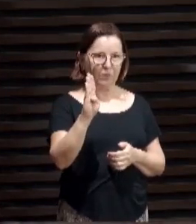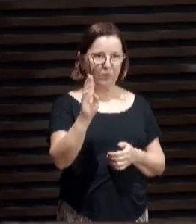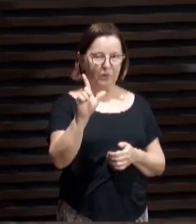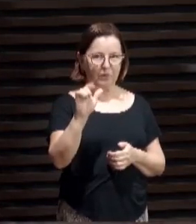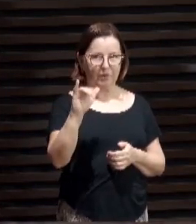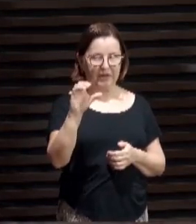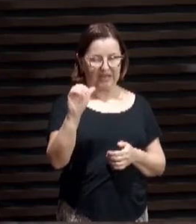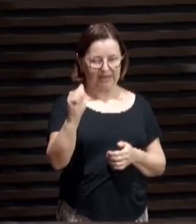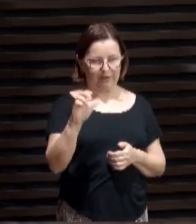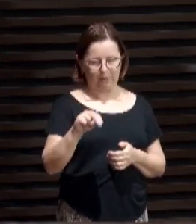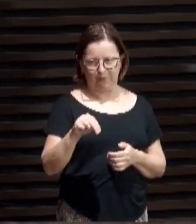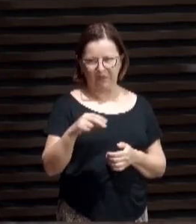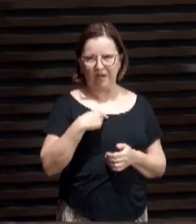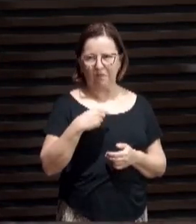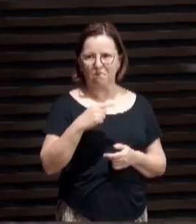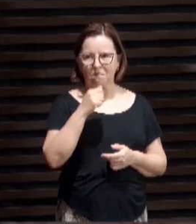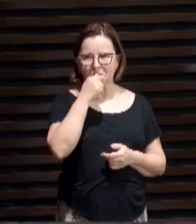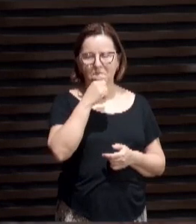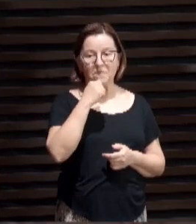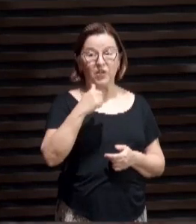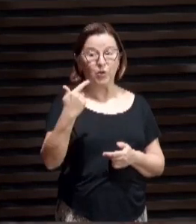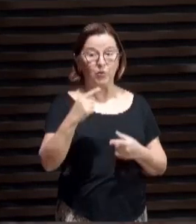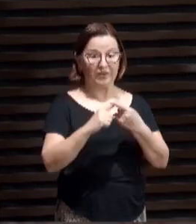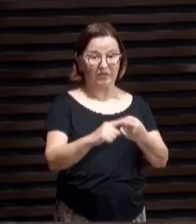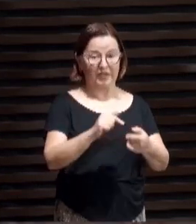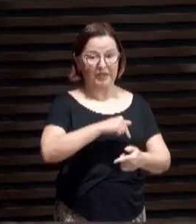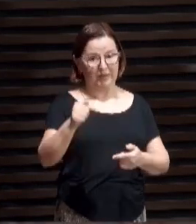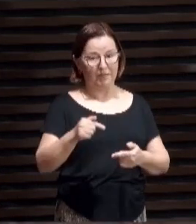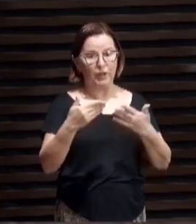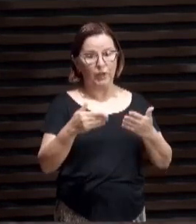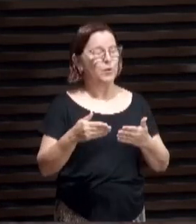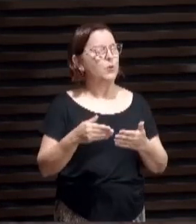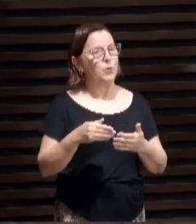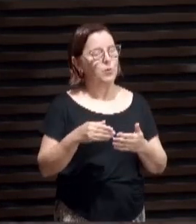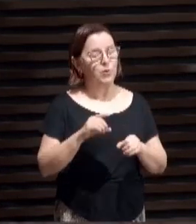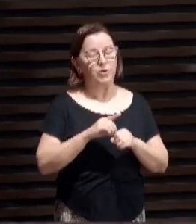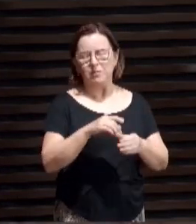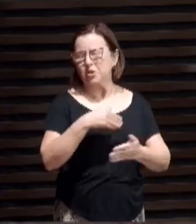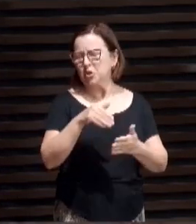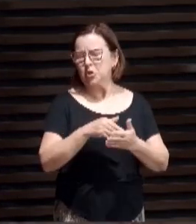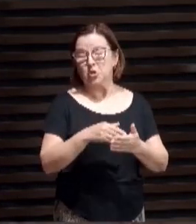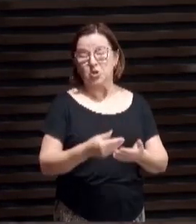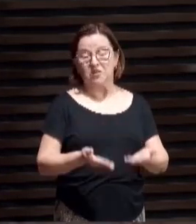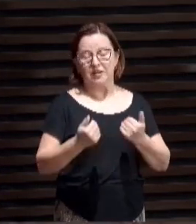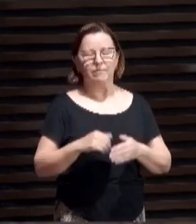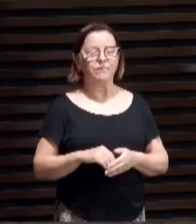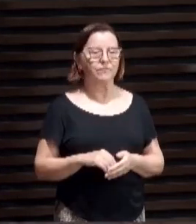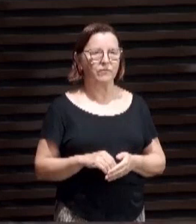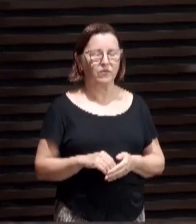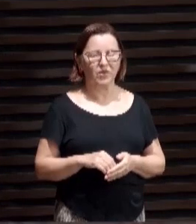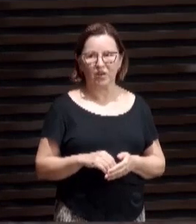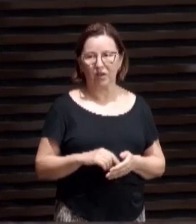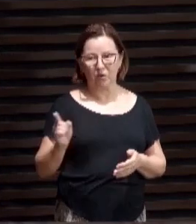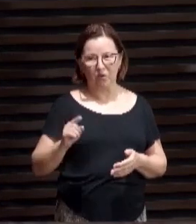Jejuo 2 vezes por semana e dou o dízimo de tudo quanto ganho. O publicano, estando em pé, longe,